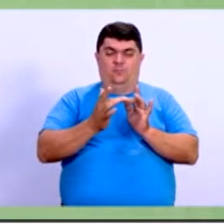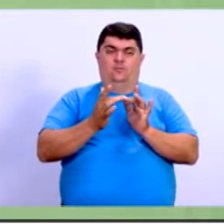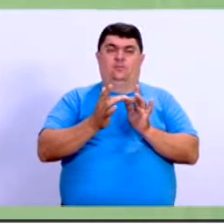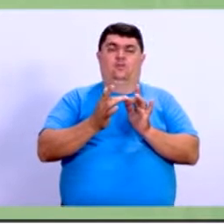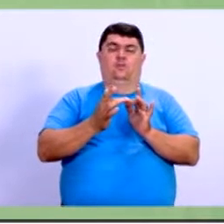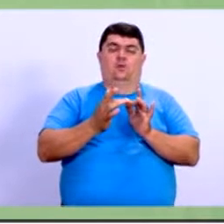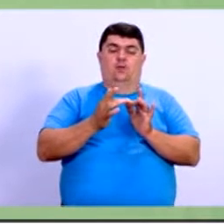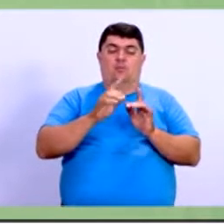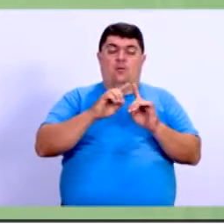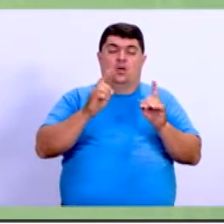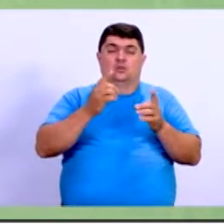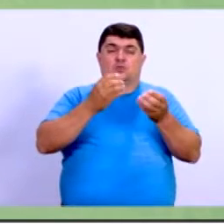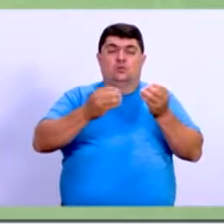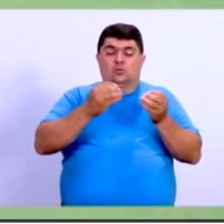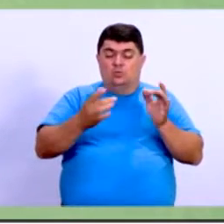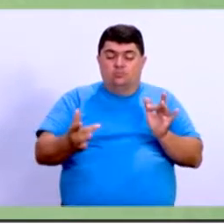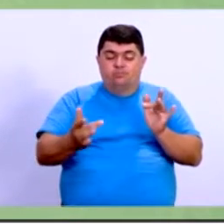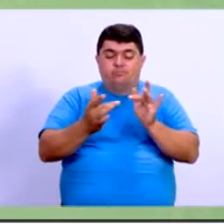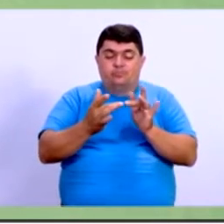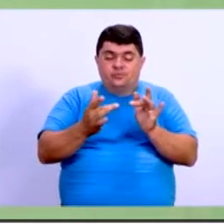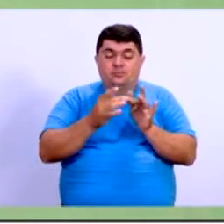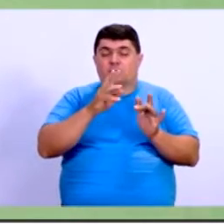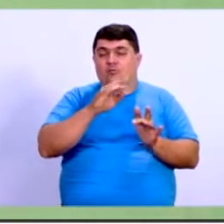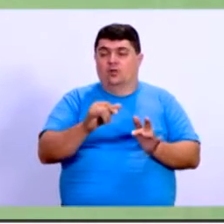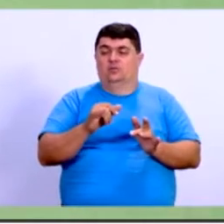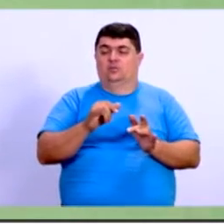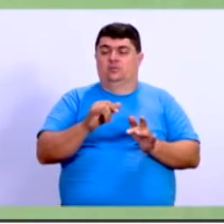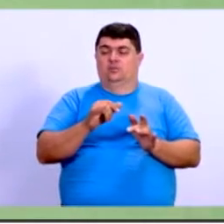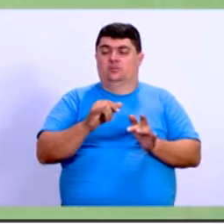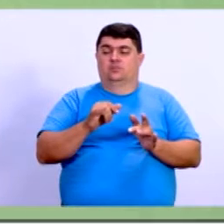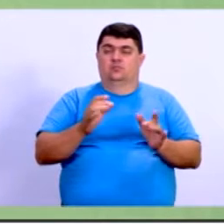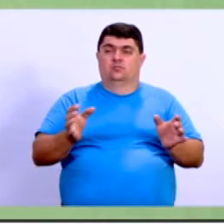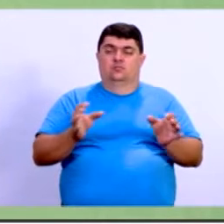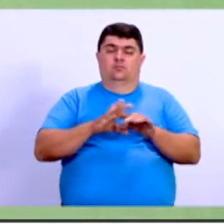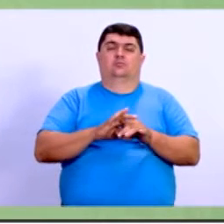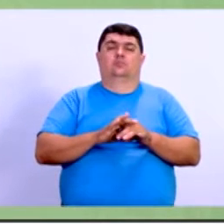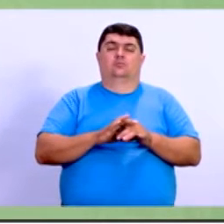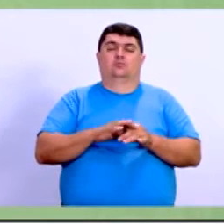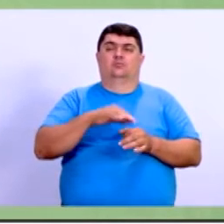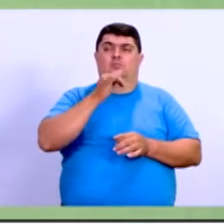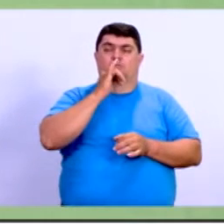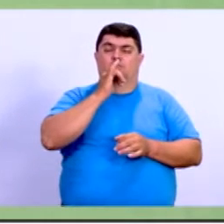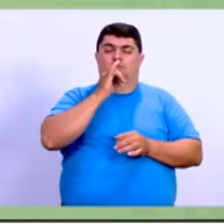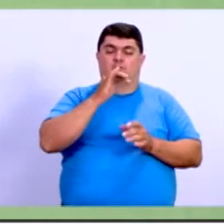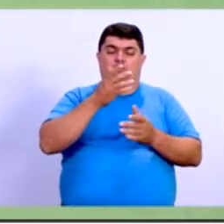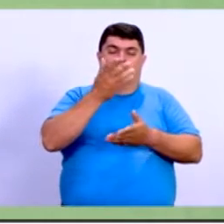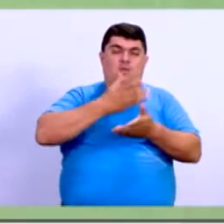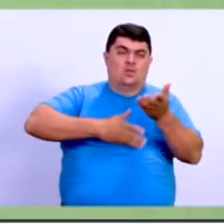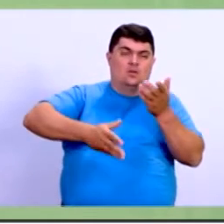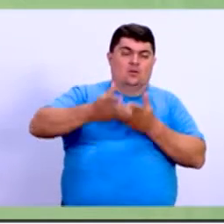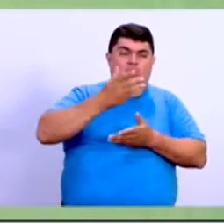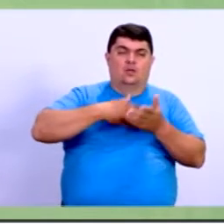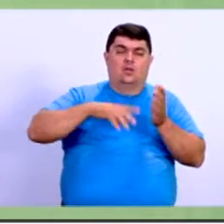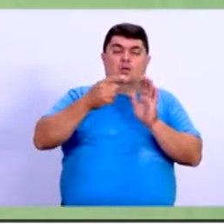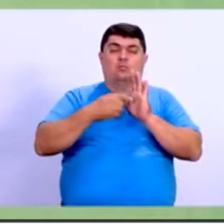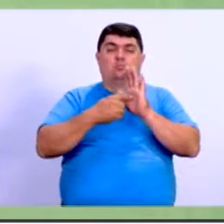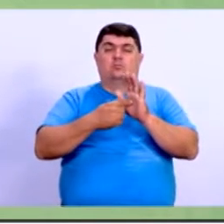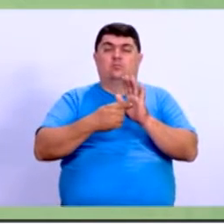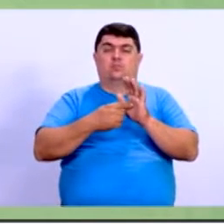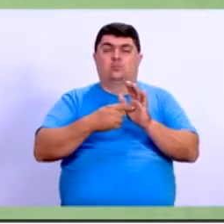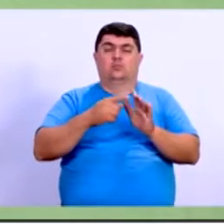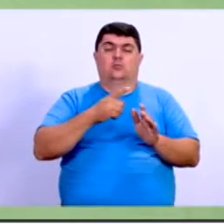os objetos e entidades vão se associar. Os relacionamentos são representados